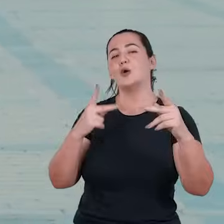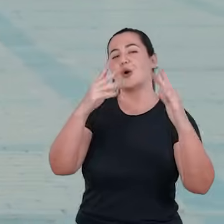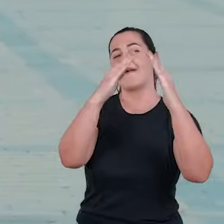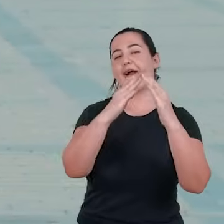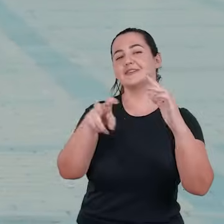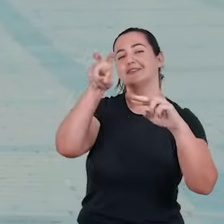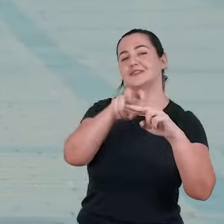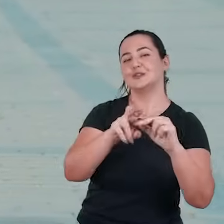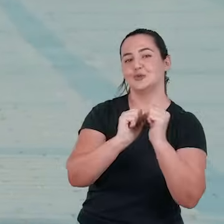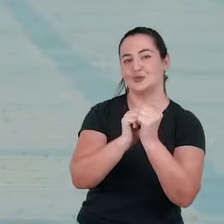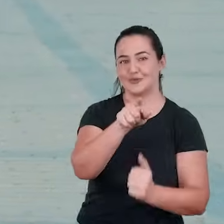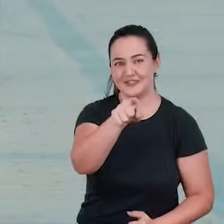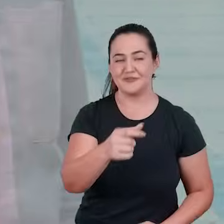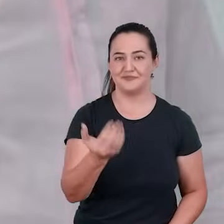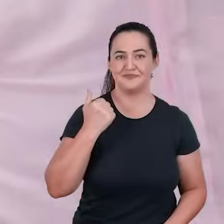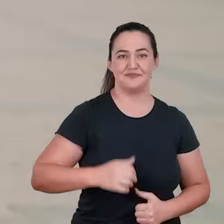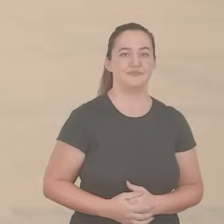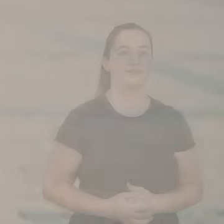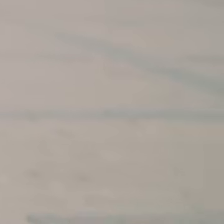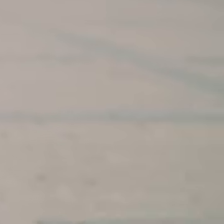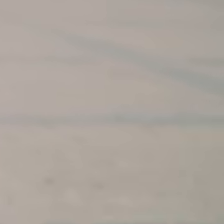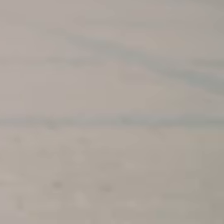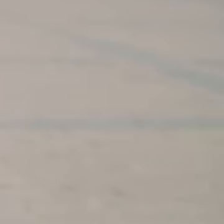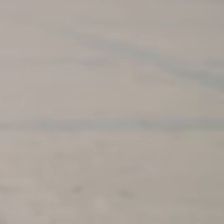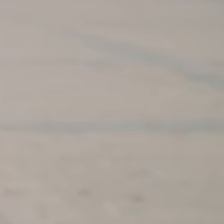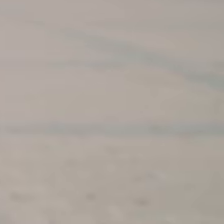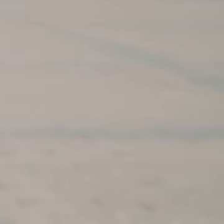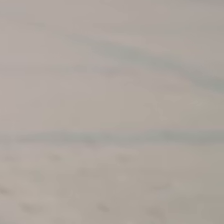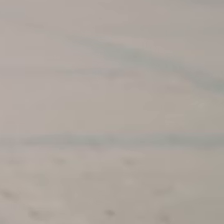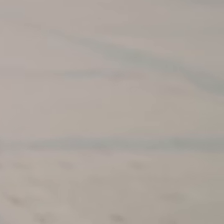na poltrona da sua casa. Então vamos comigo.